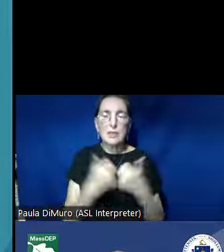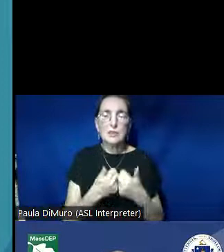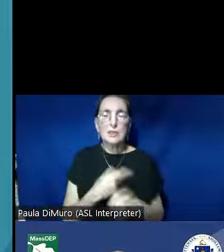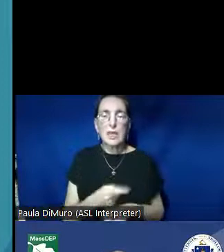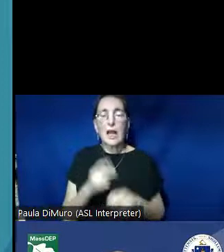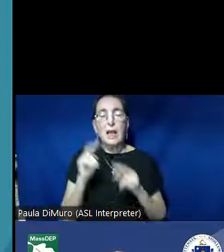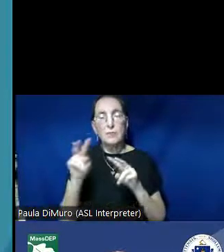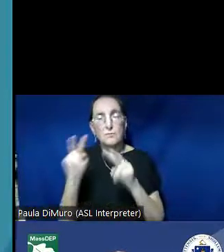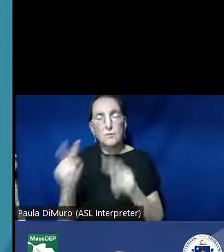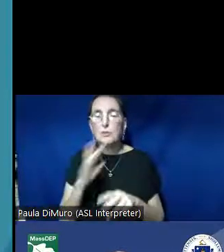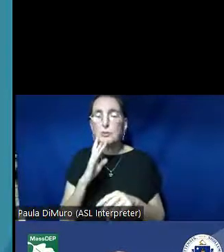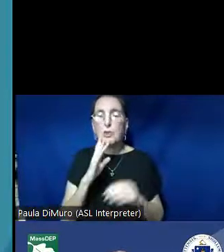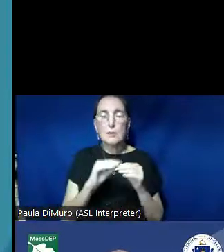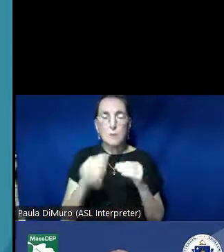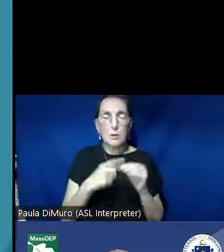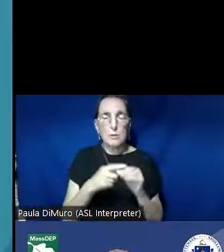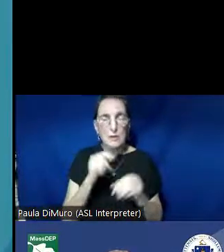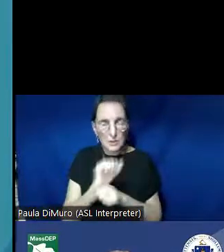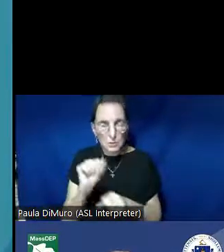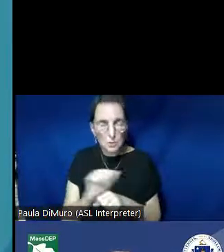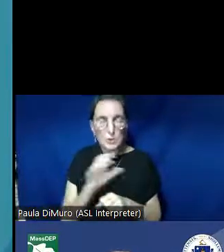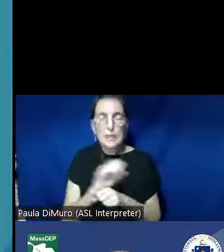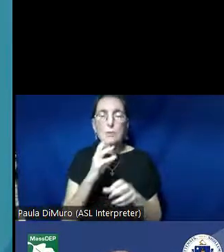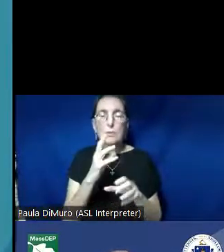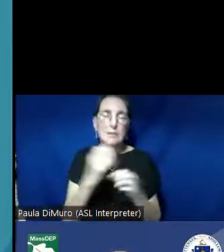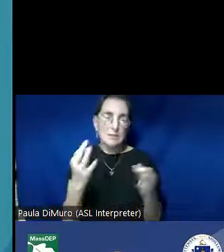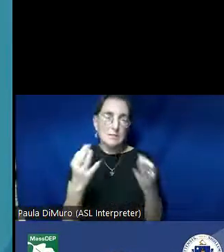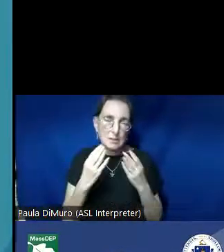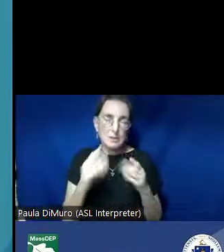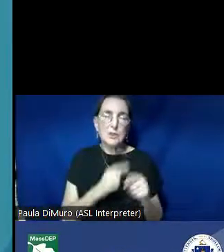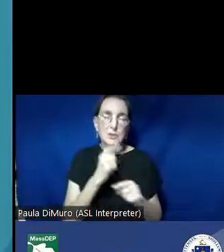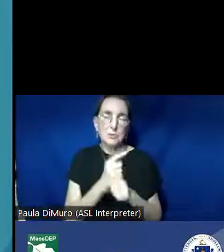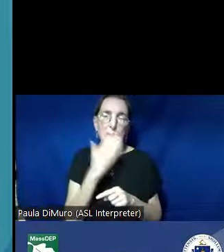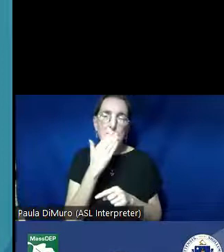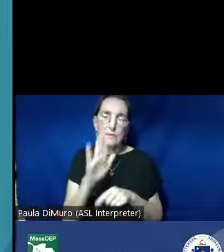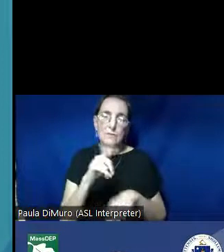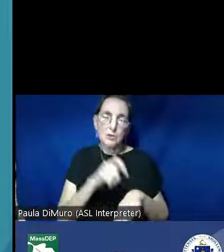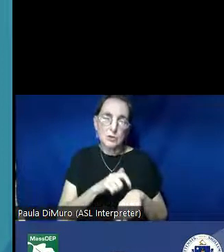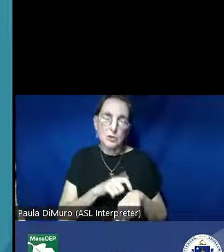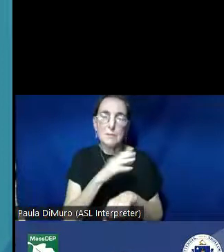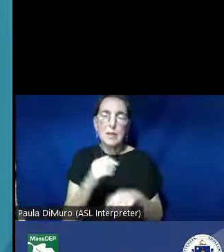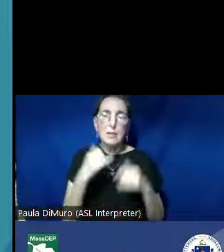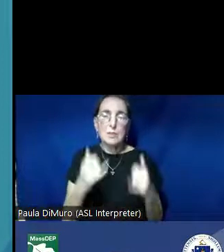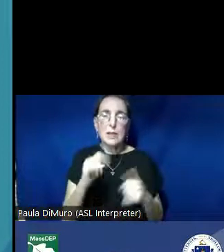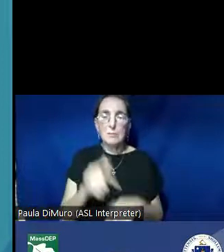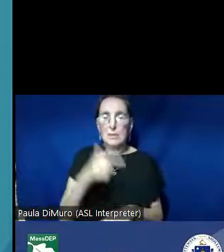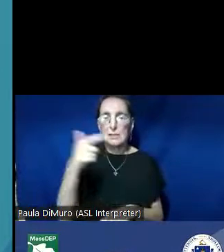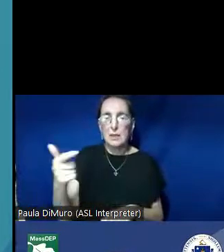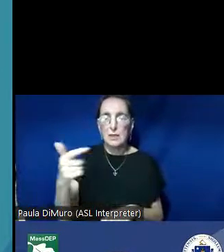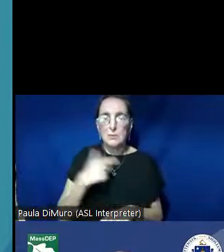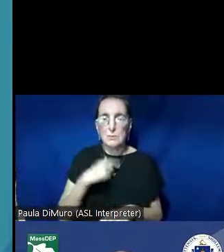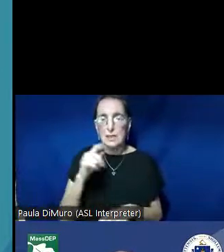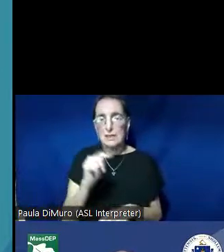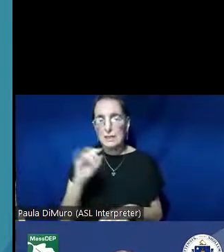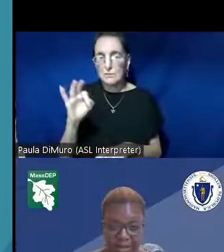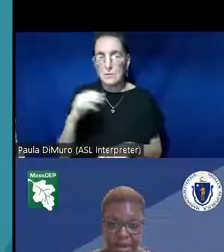consoante lentes de EJ quando se conduz atividades e ação de agência-chave e engaja a população